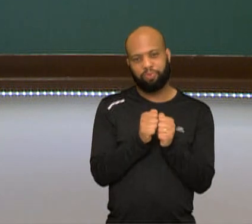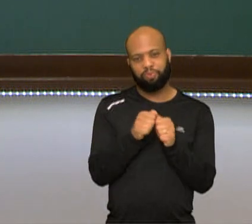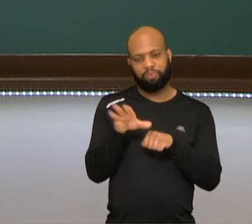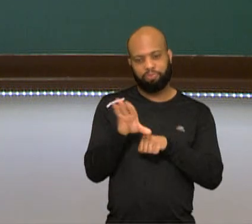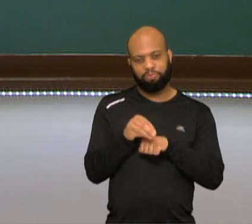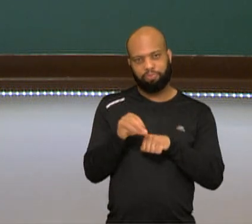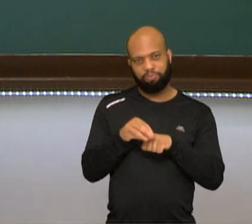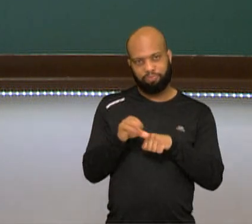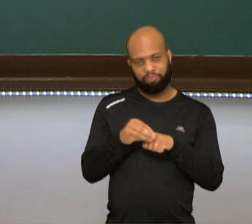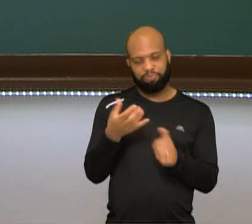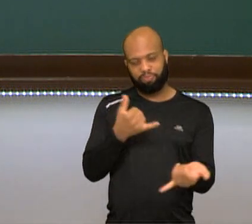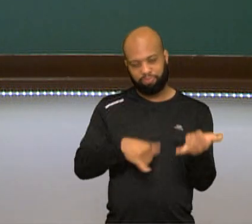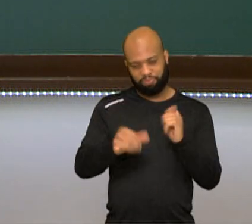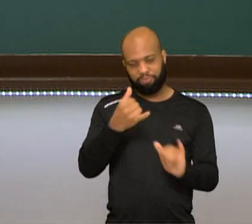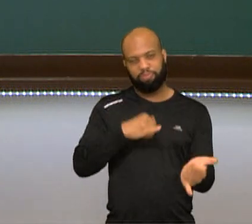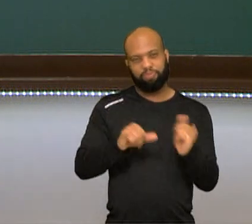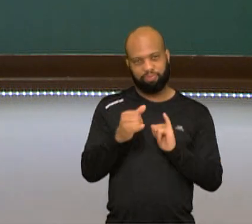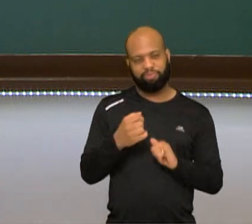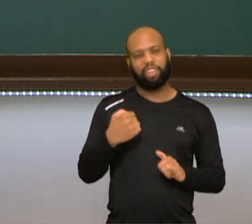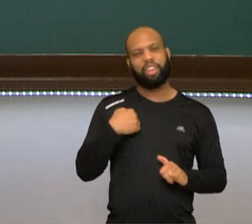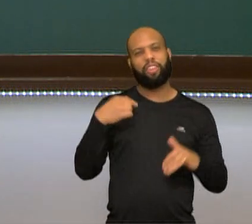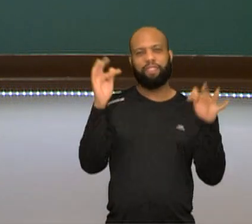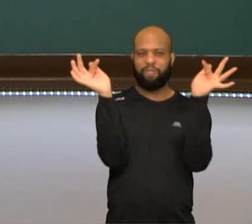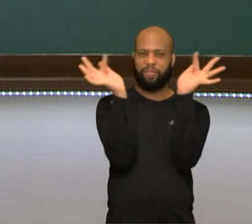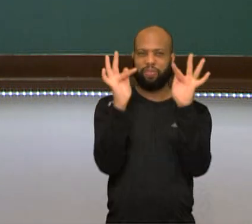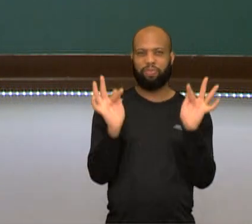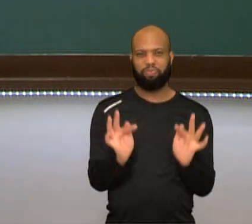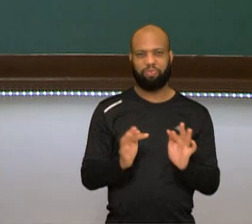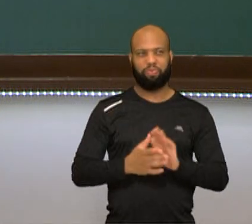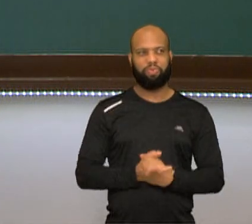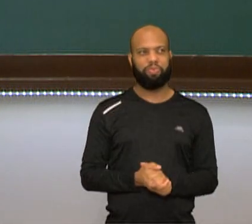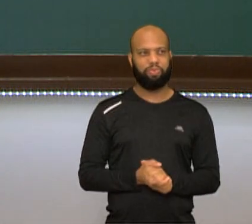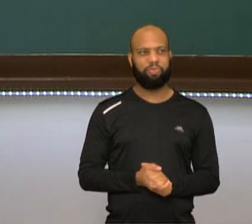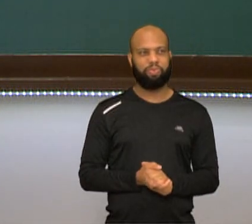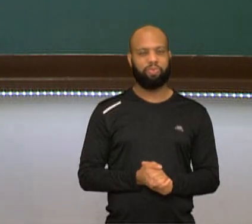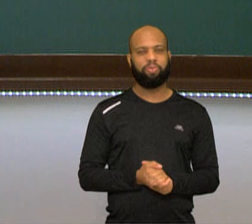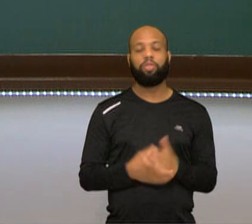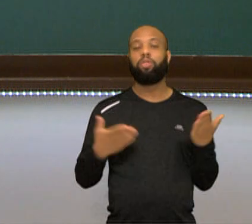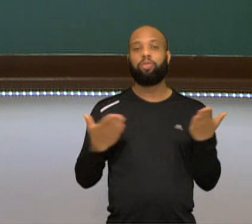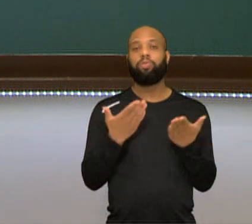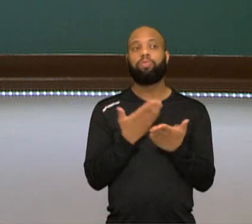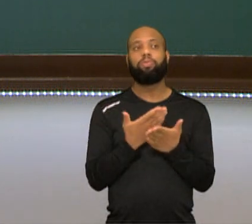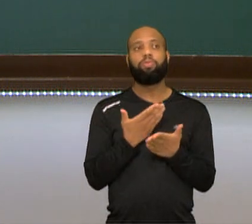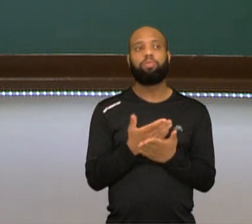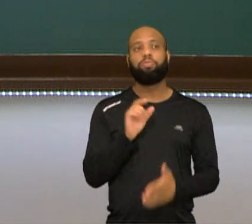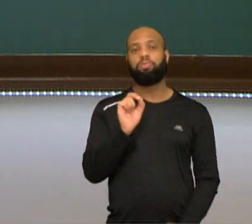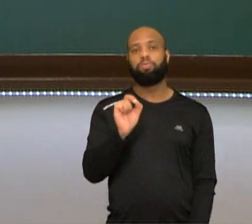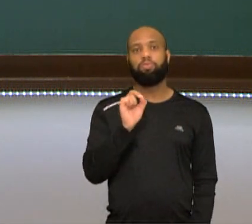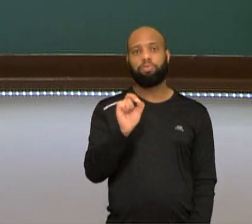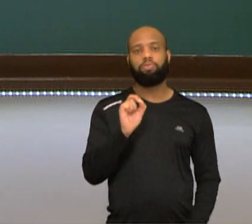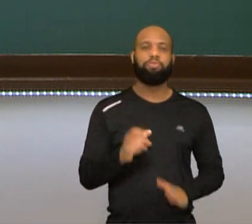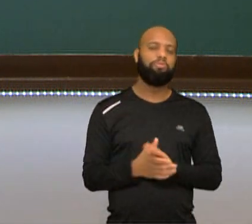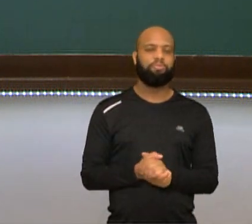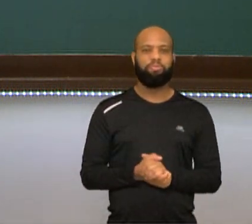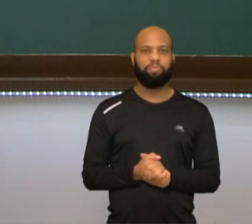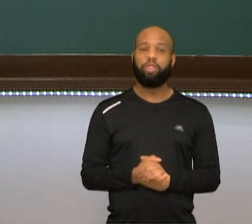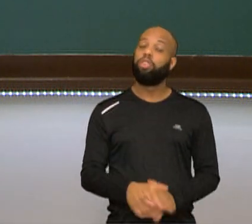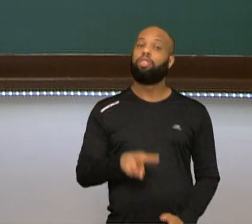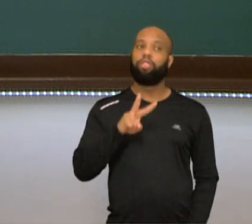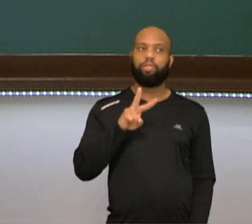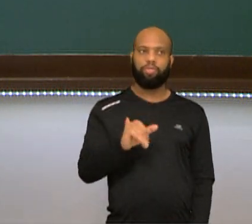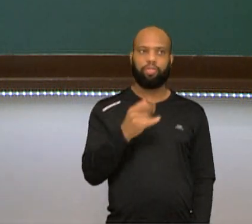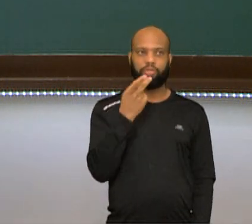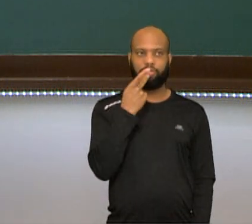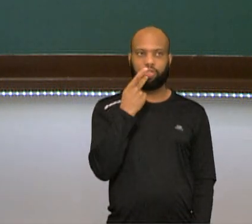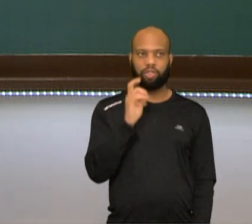conhecimento de química. Só poderia estar alegre e muito alegre. E nesta aula em questão, nós vamos